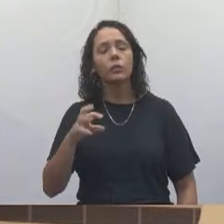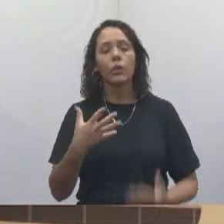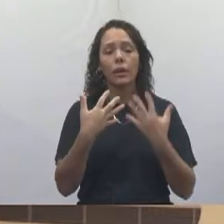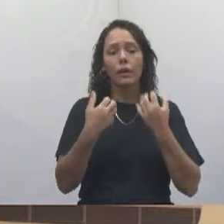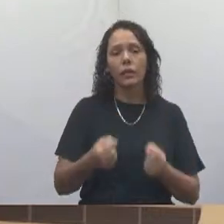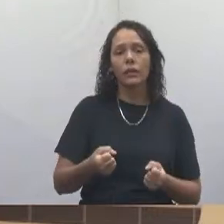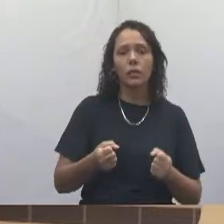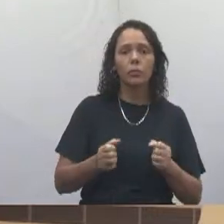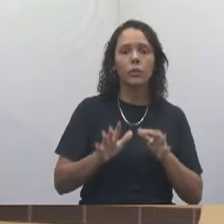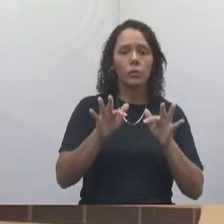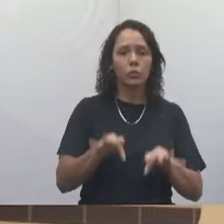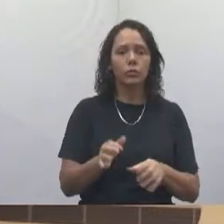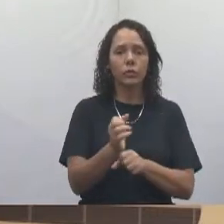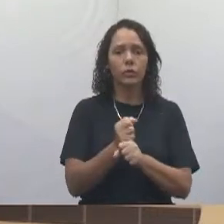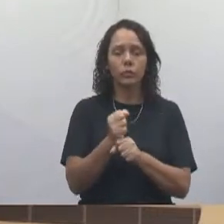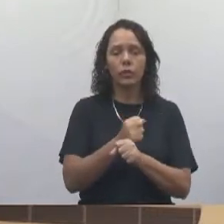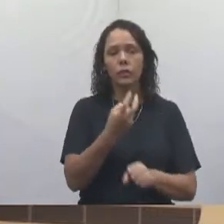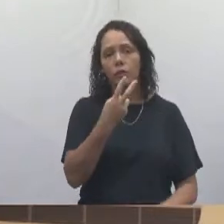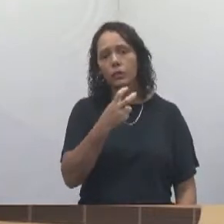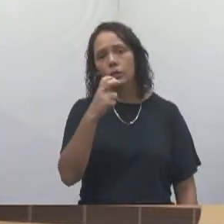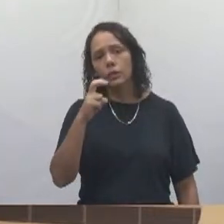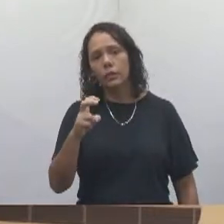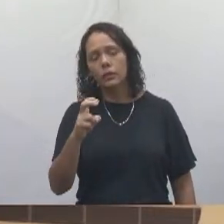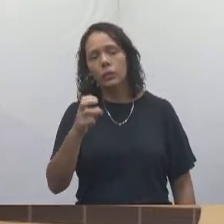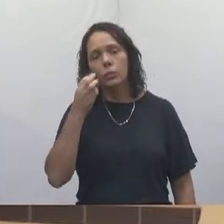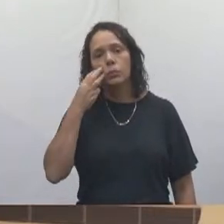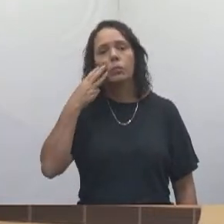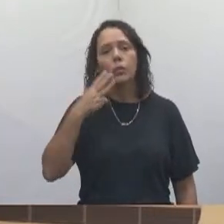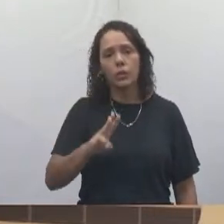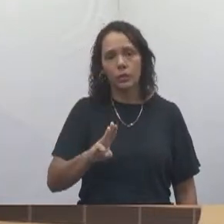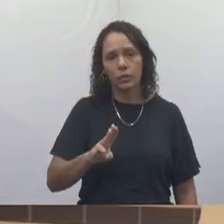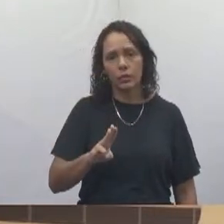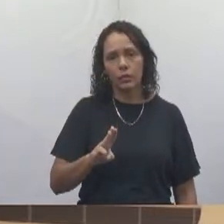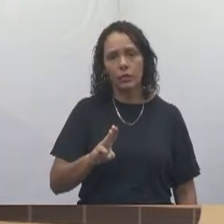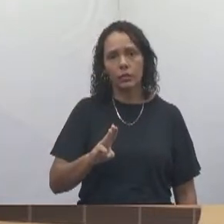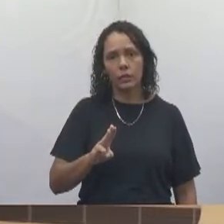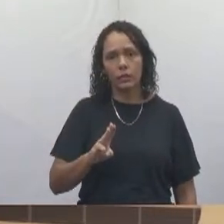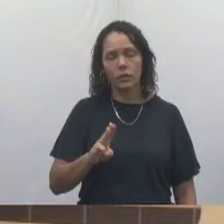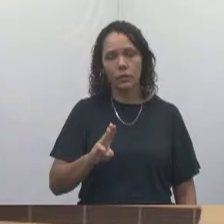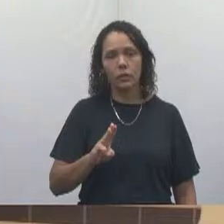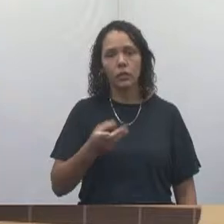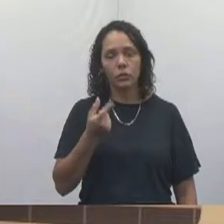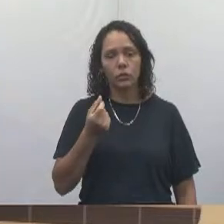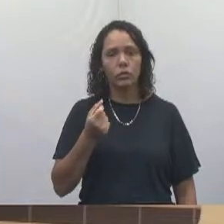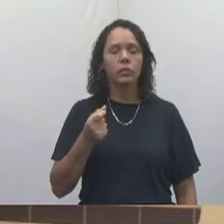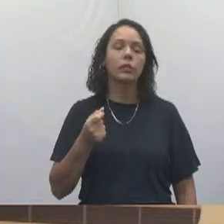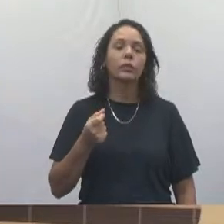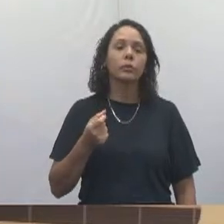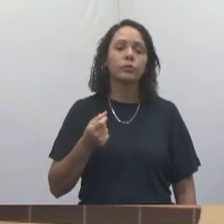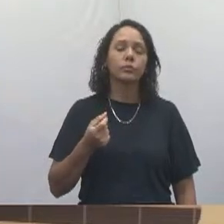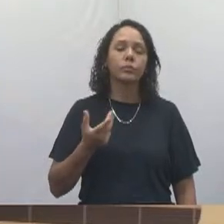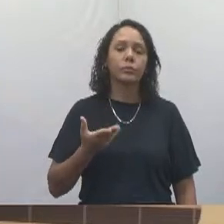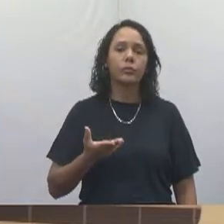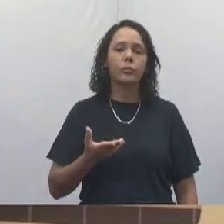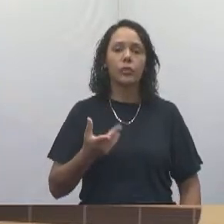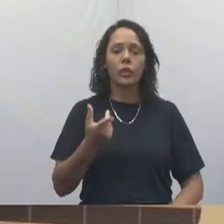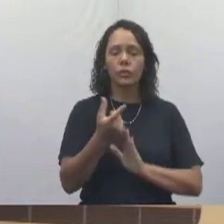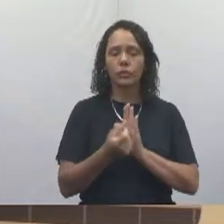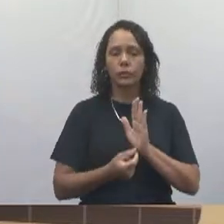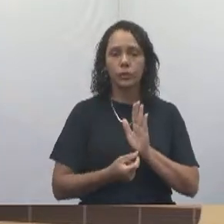recebeu, no final do ano, 55 milhões de recursos federais. Olhem